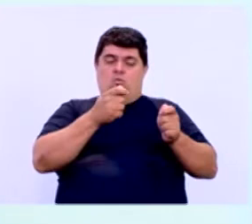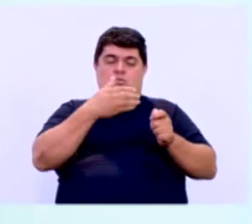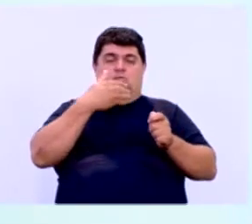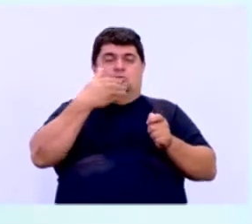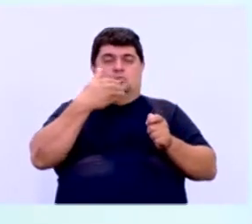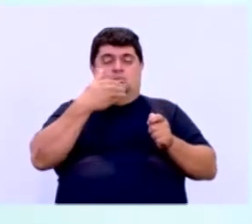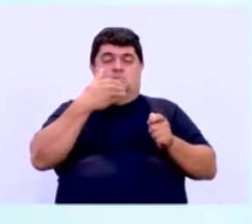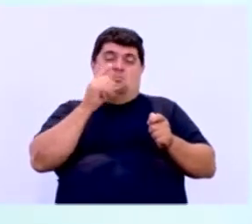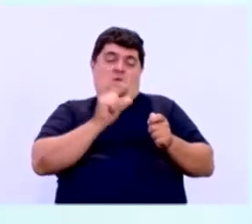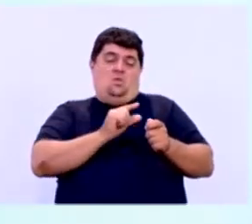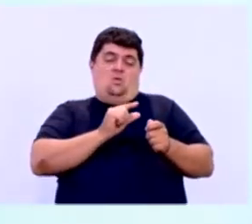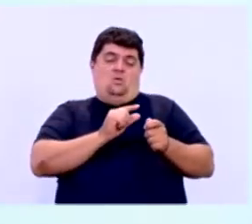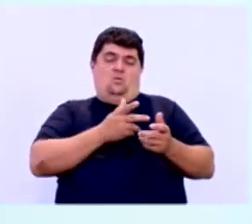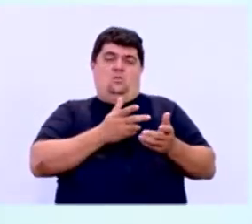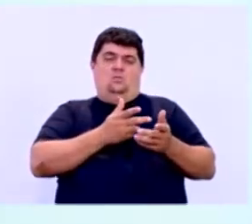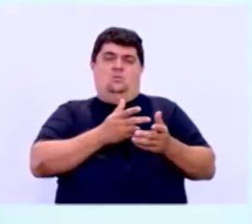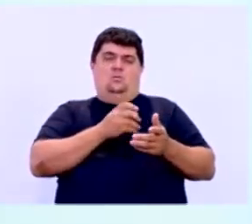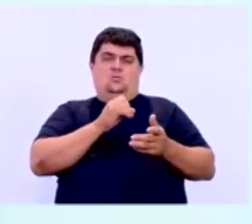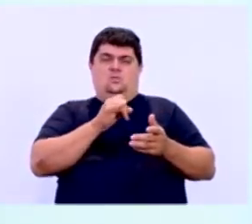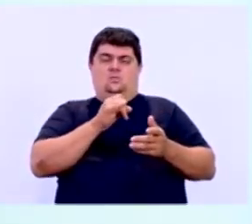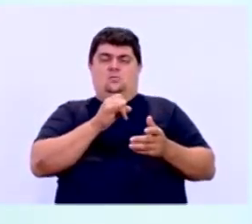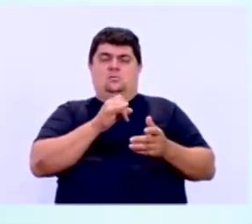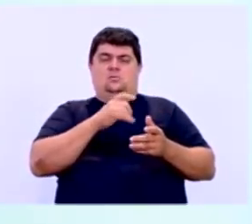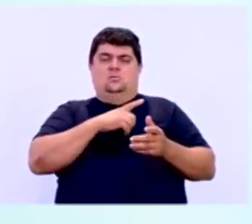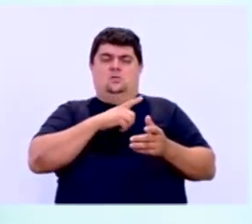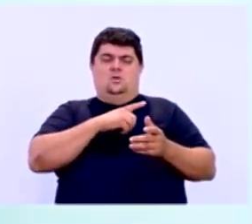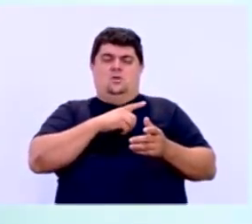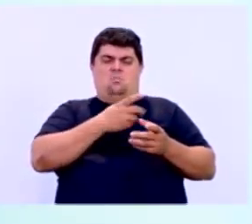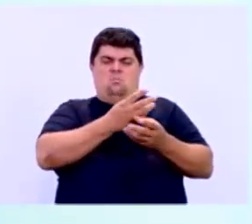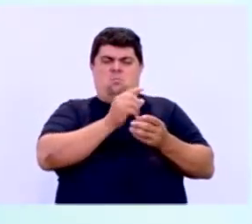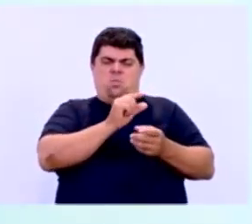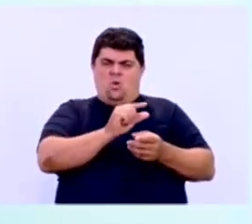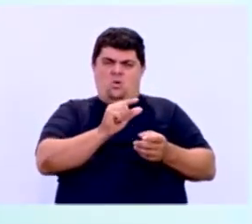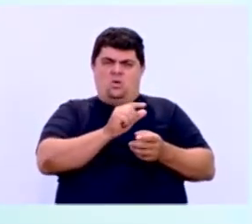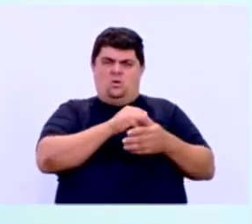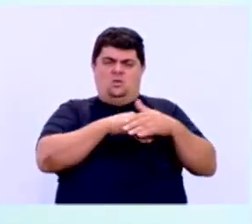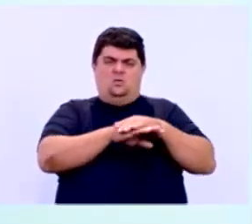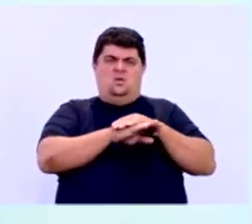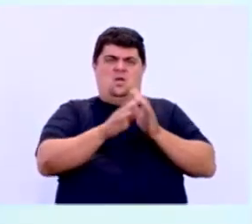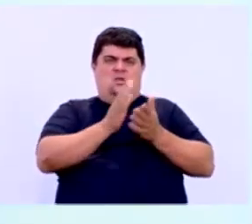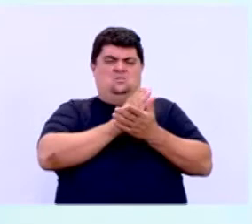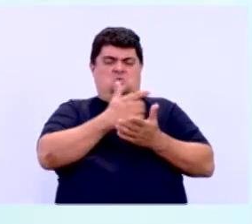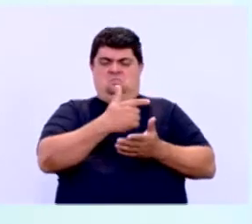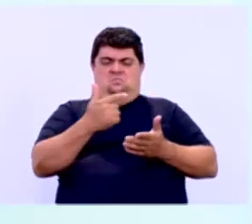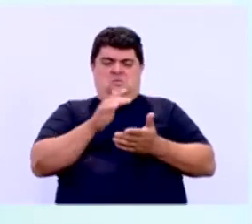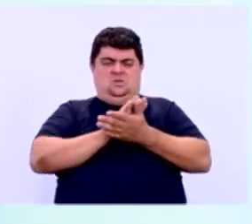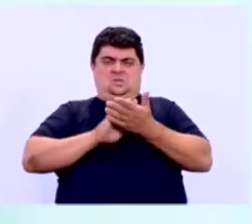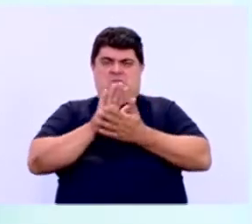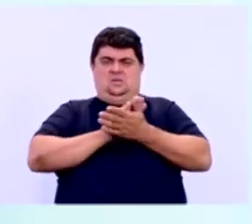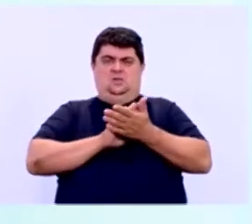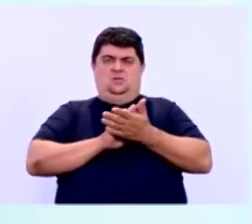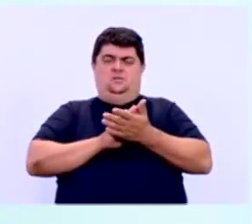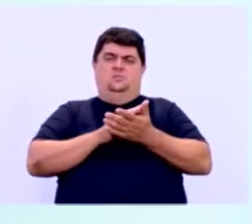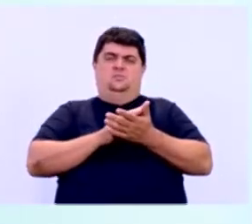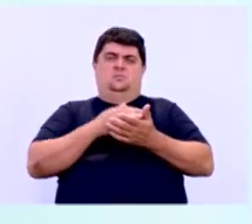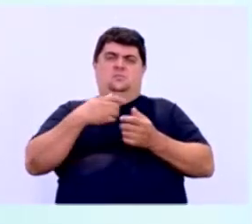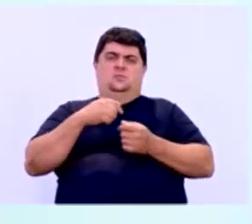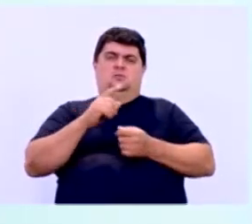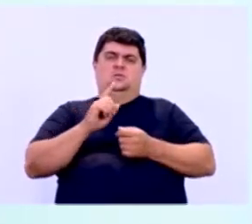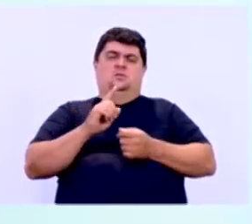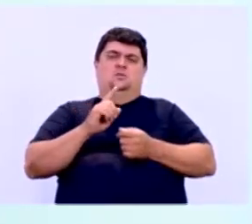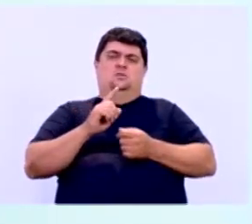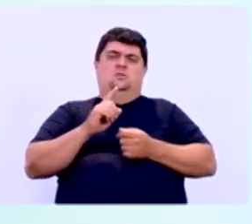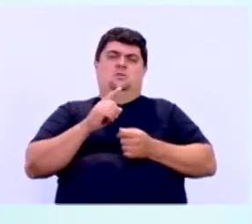operação. Então, como o meu estoque é baixo, né, como às vezes eu nem estoque tenho, eu não preciso, por exemplo, ter